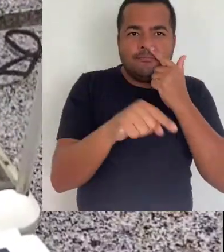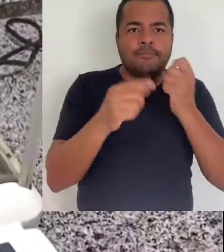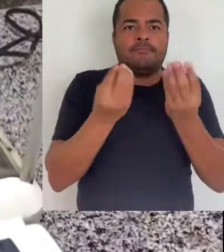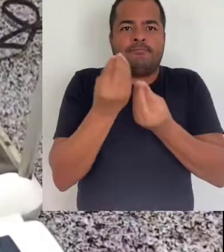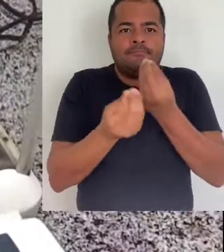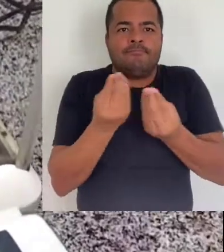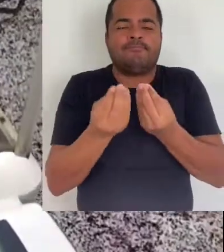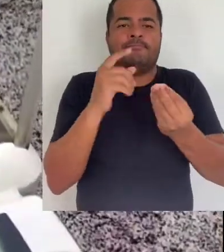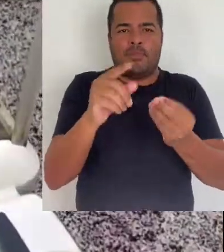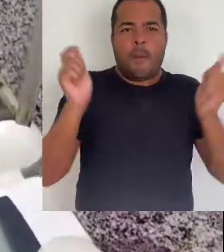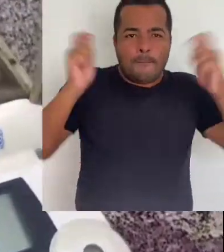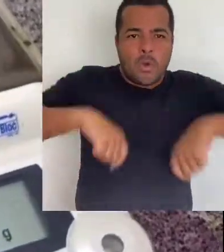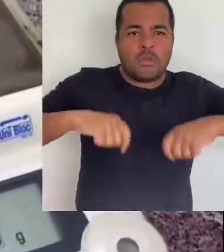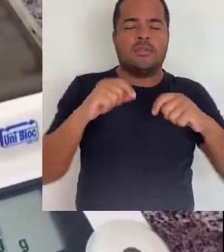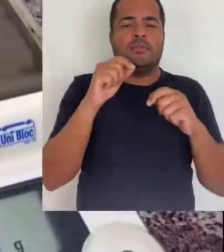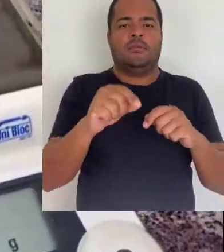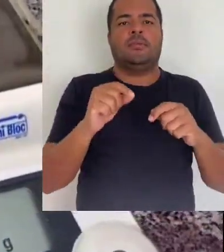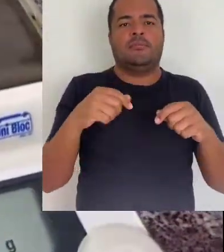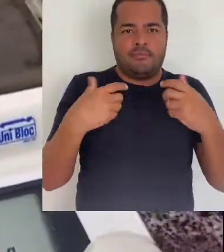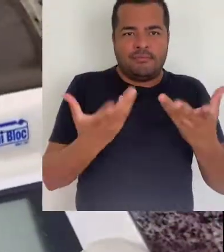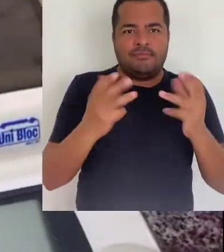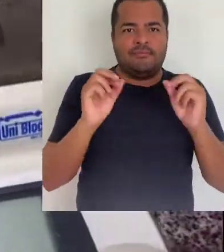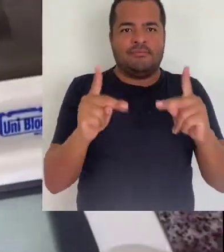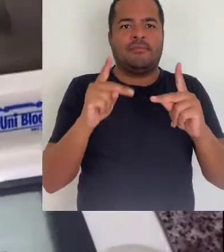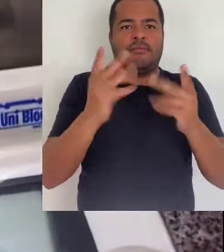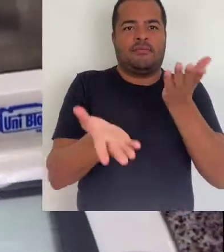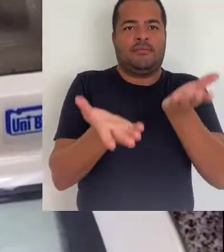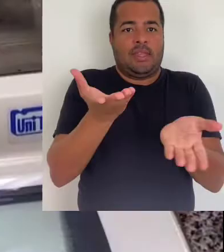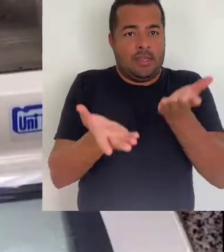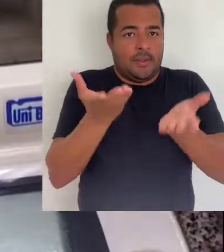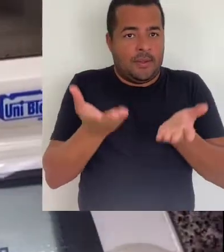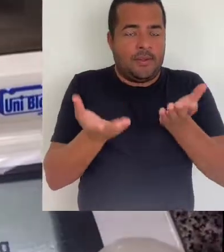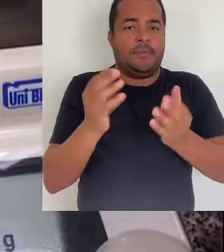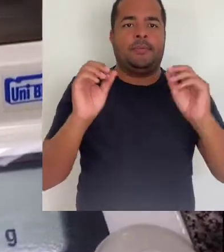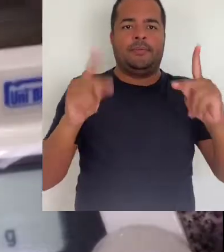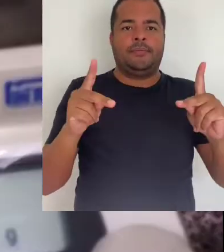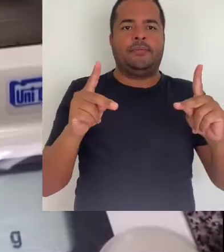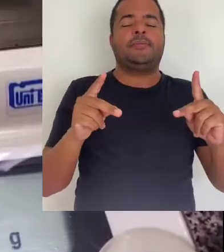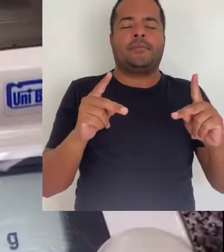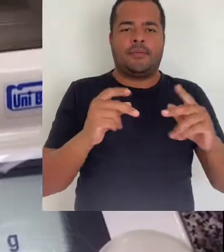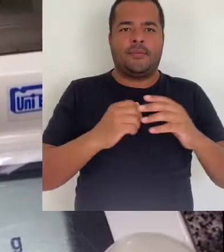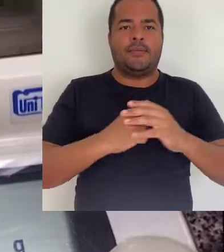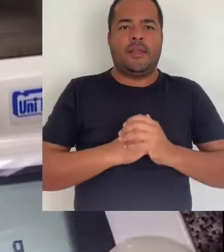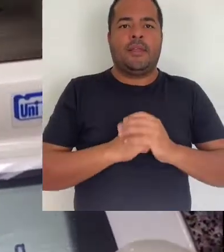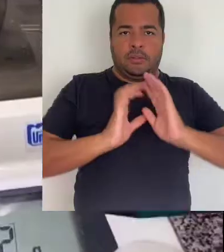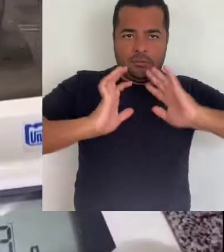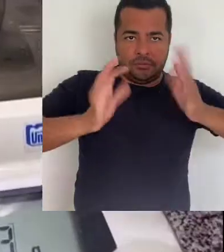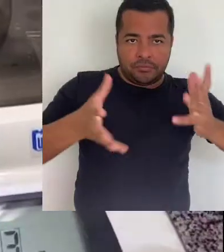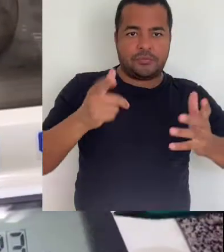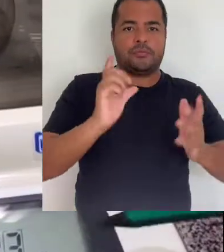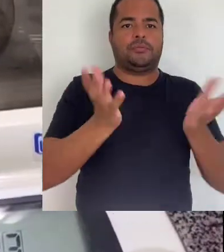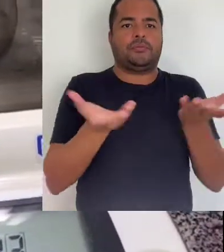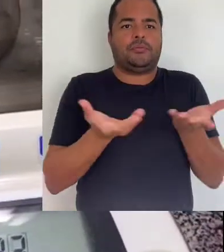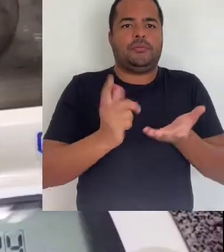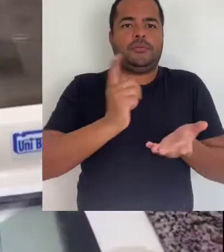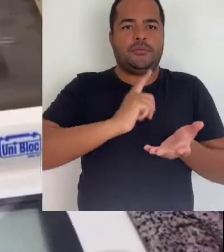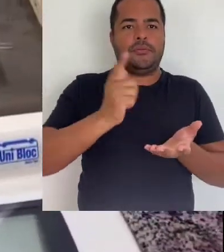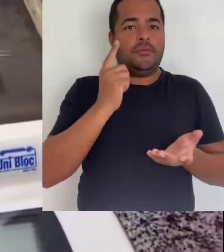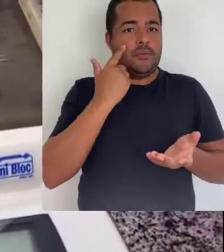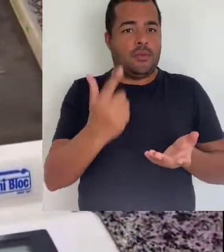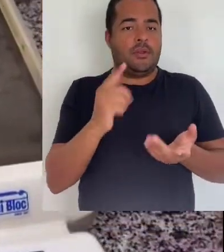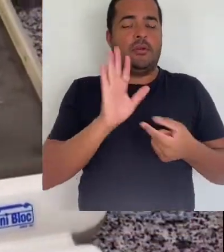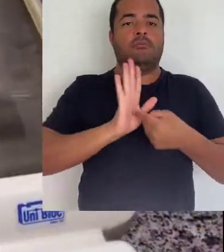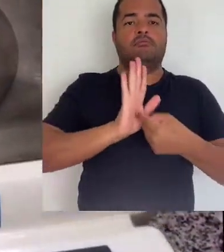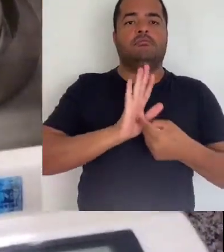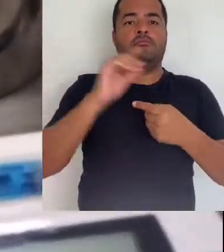a massa do produto obtido, ok? Então, deixar a balança estabilizar. Massa estabilizada.